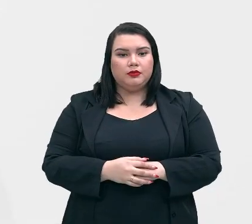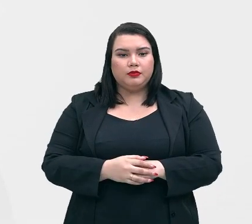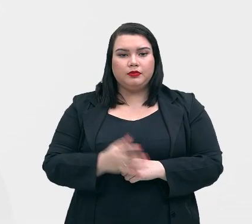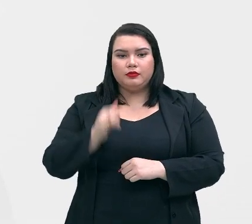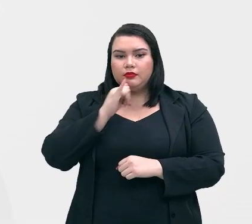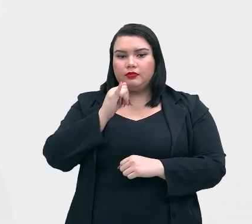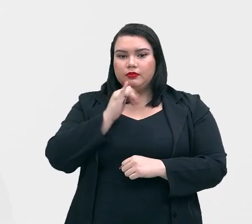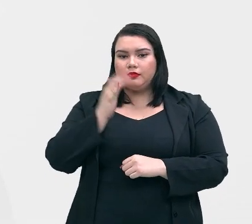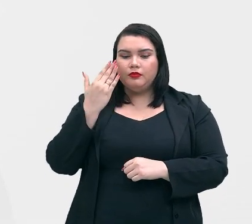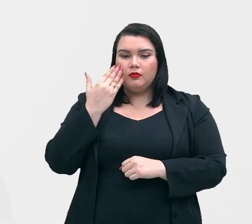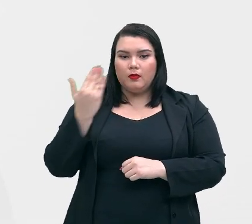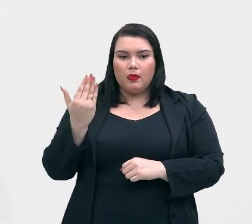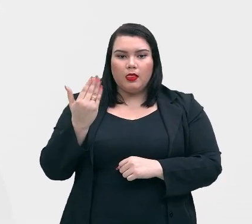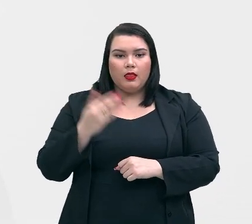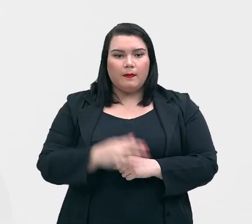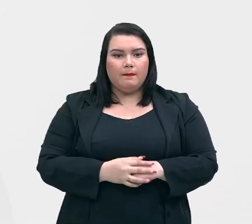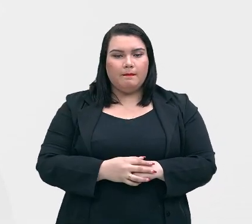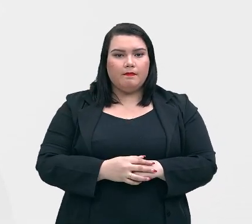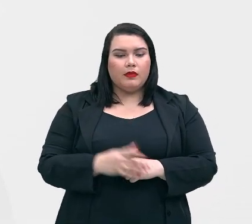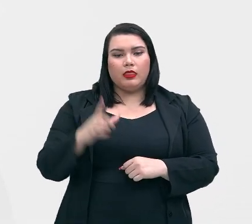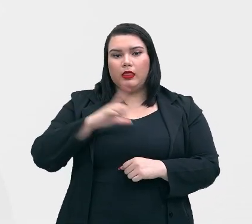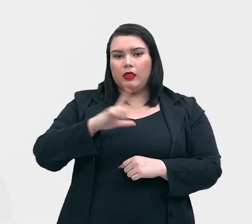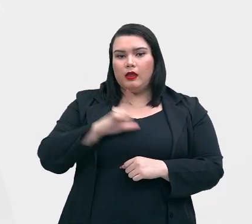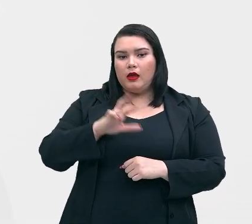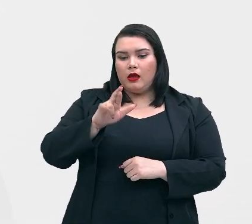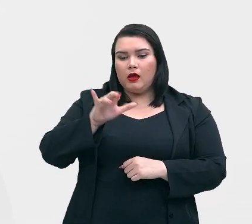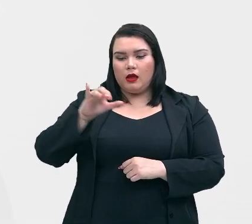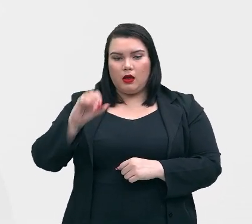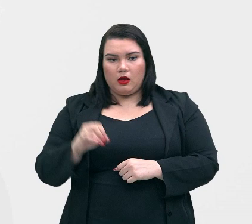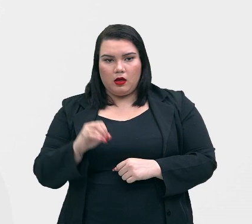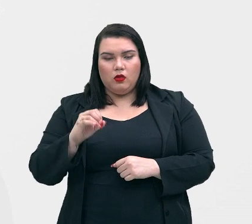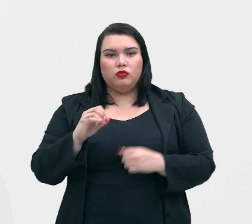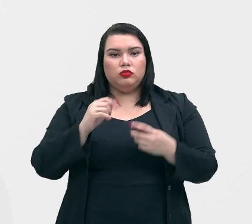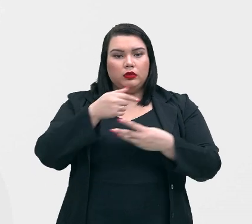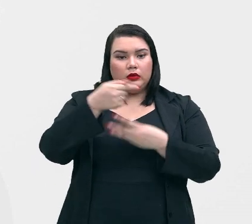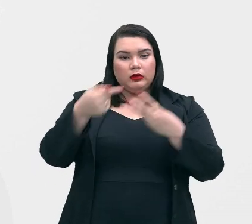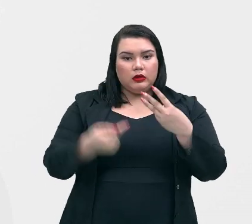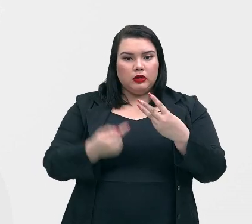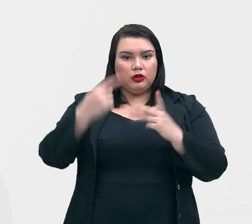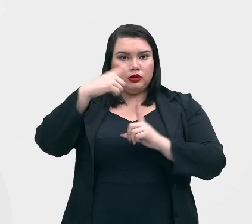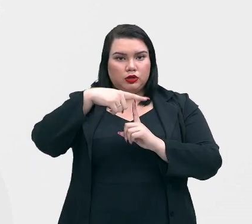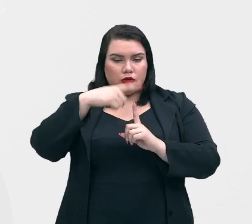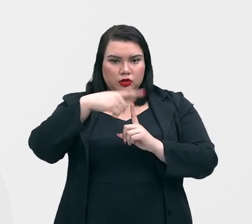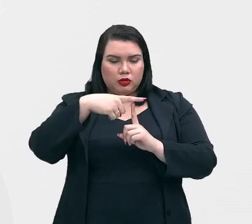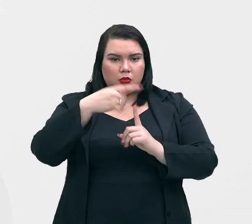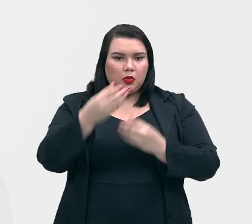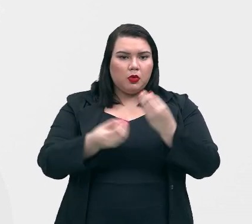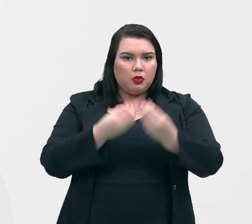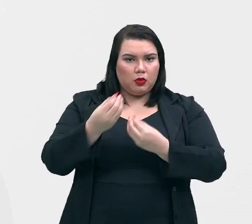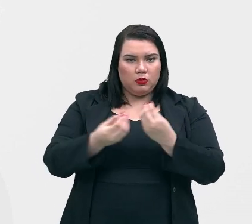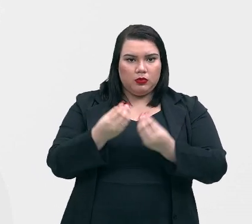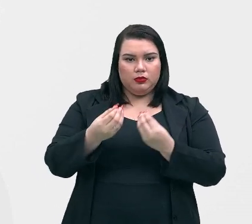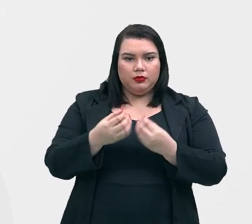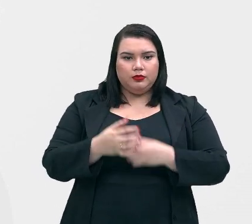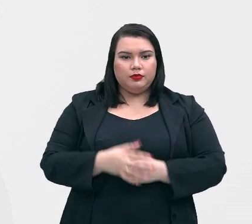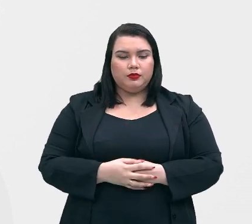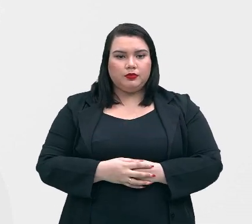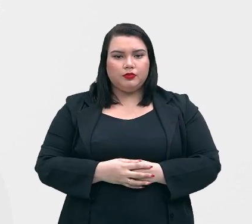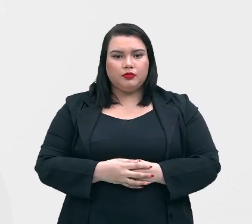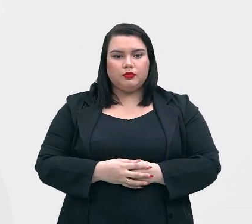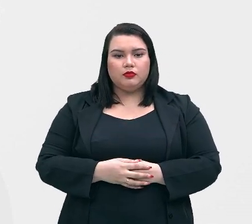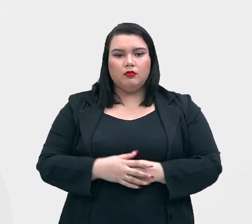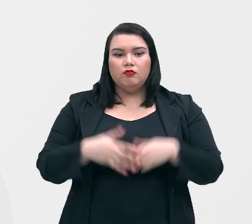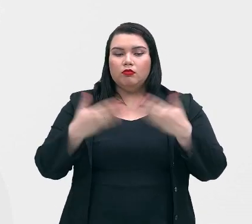a gente também vai verificar que os rios, né, eles podem ser hierarquizados em 3 ordens, tá? O que